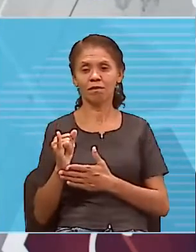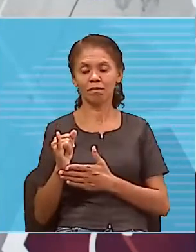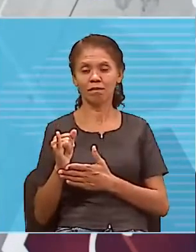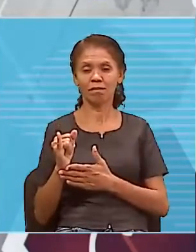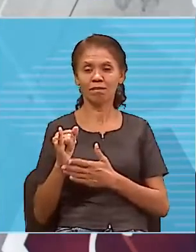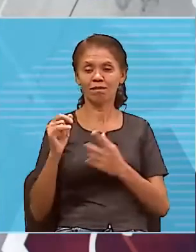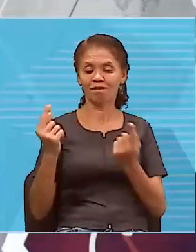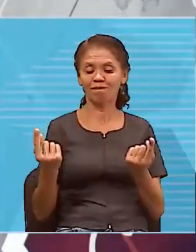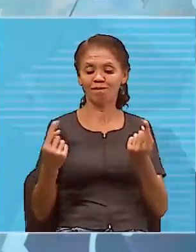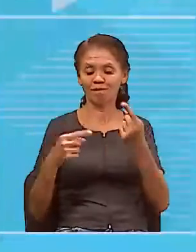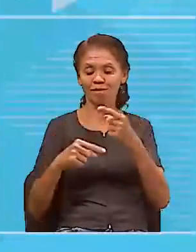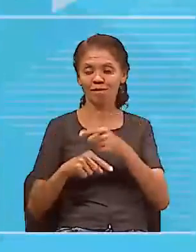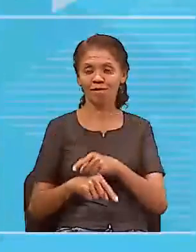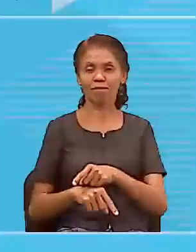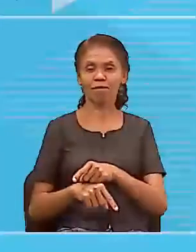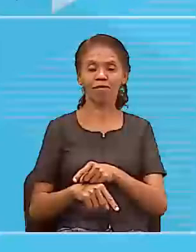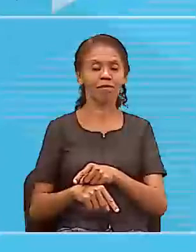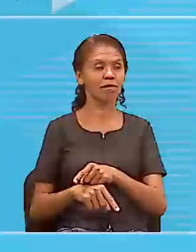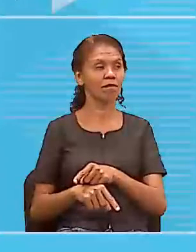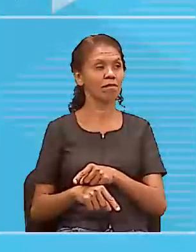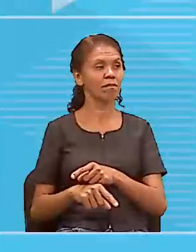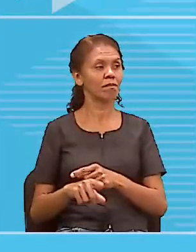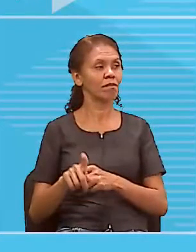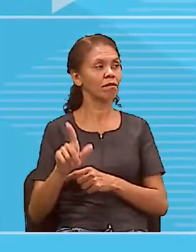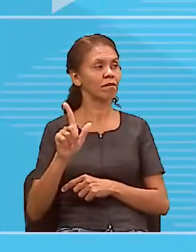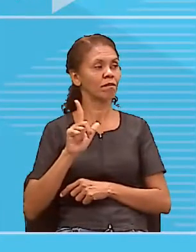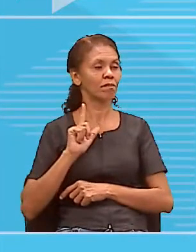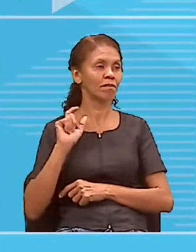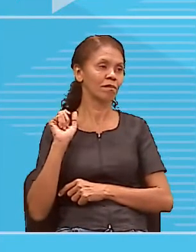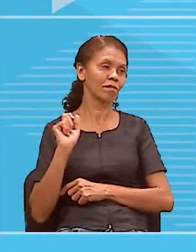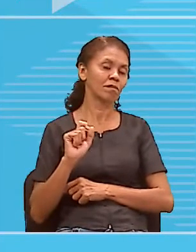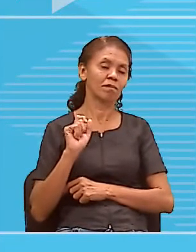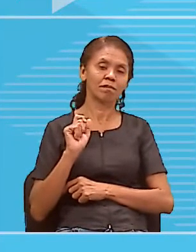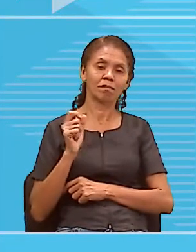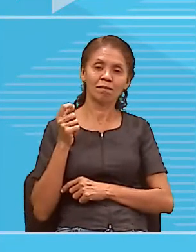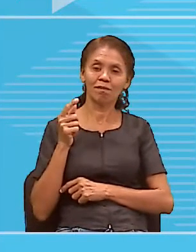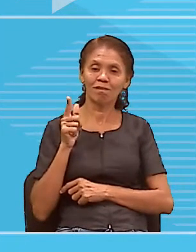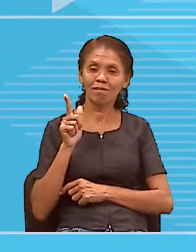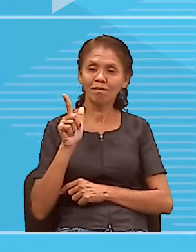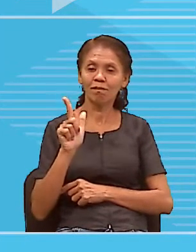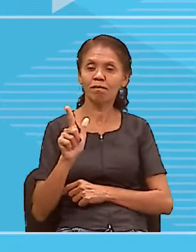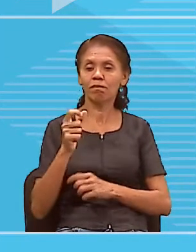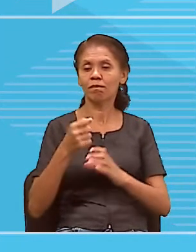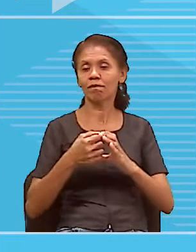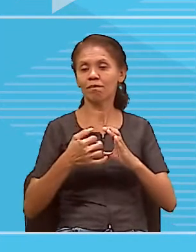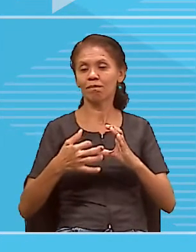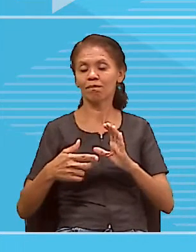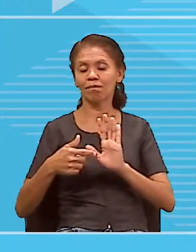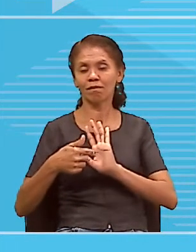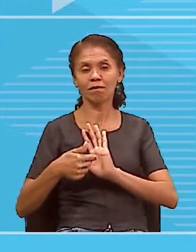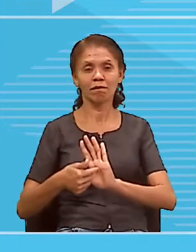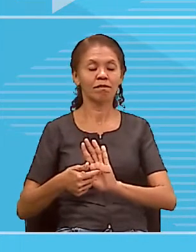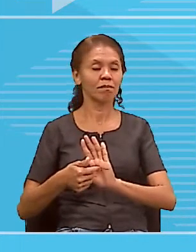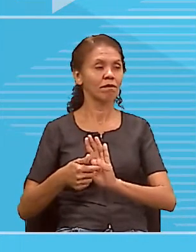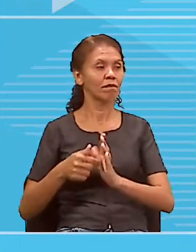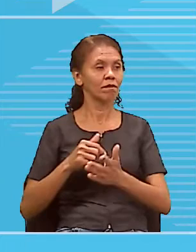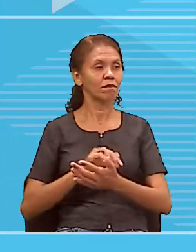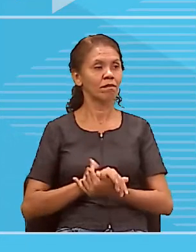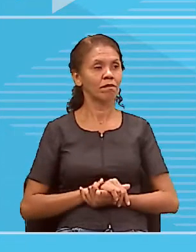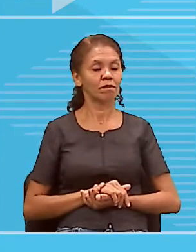são Opostas aí vai acontecer outro fenômeno Qual é esse outro